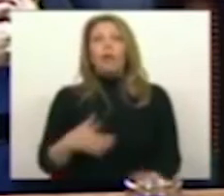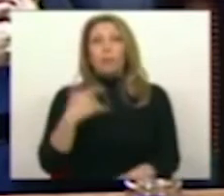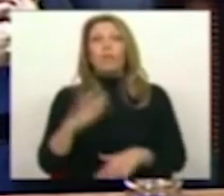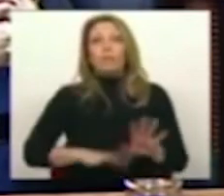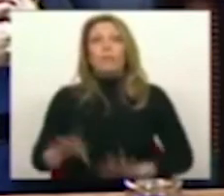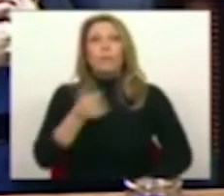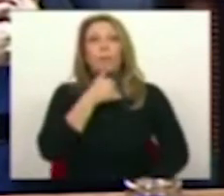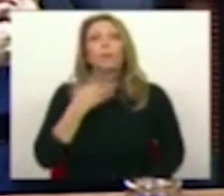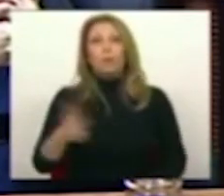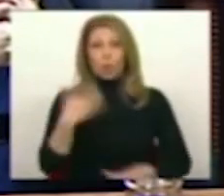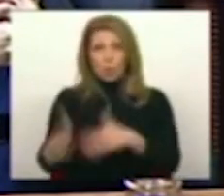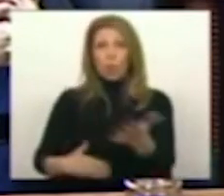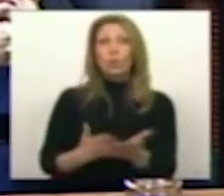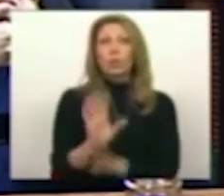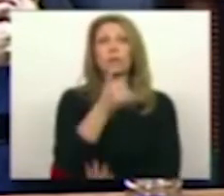anterior